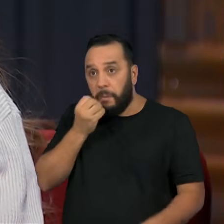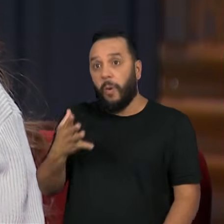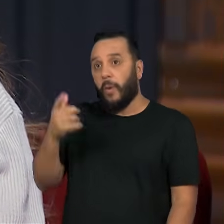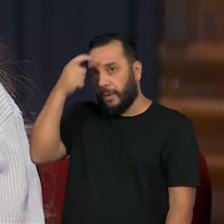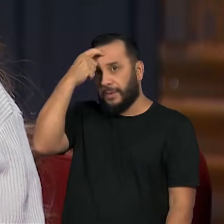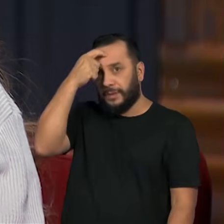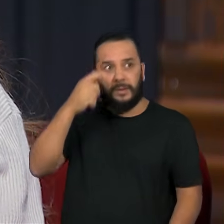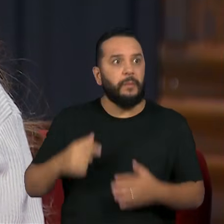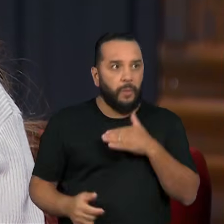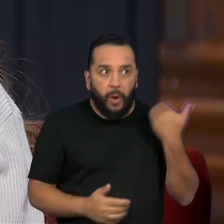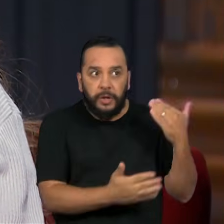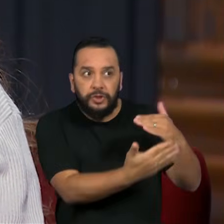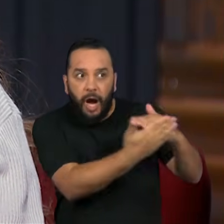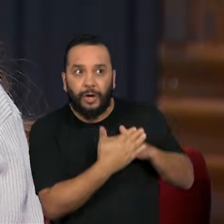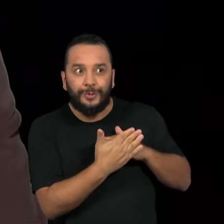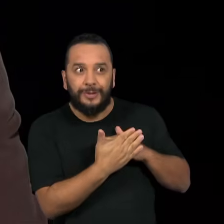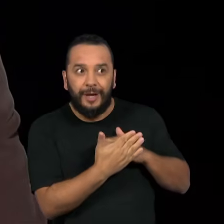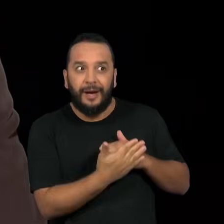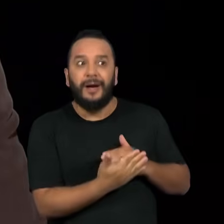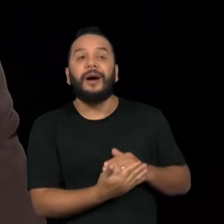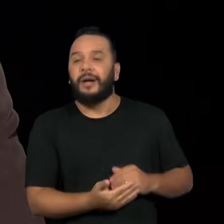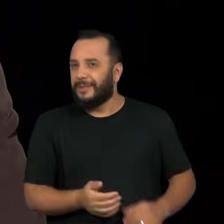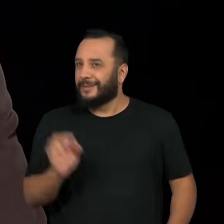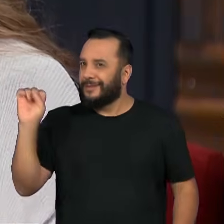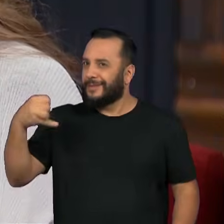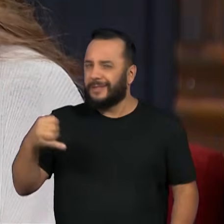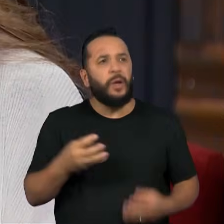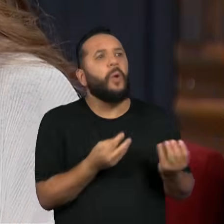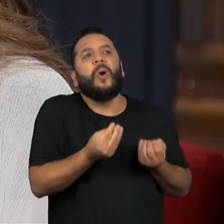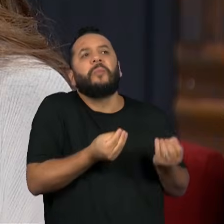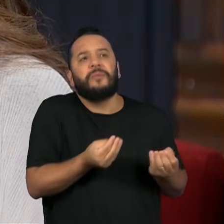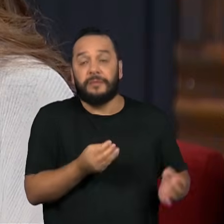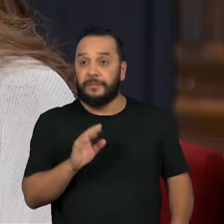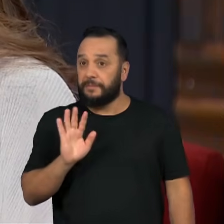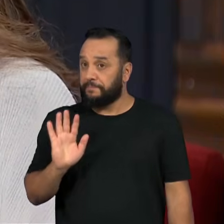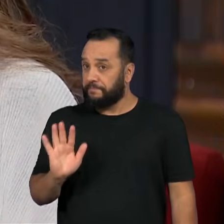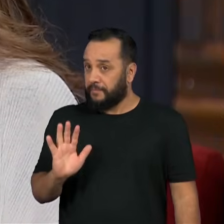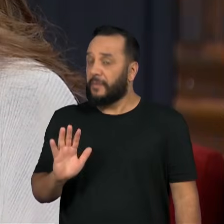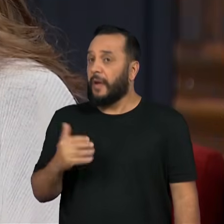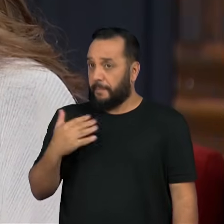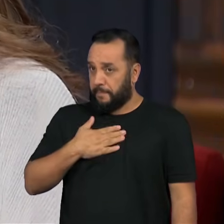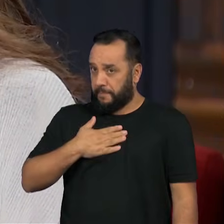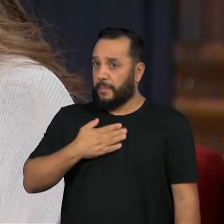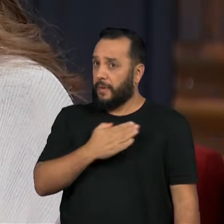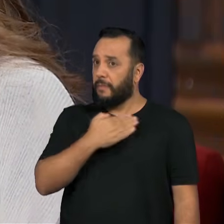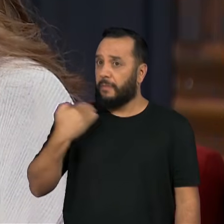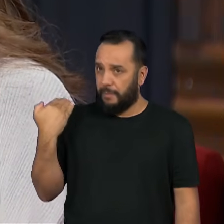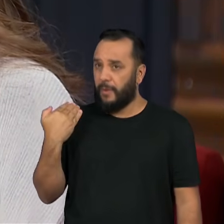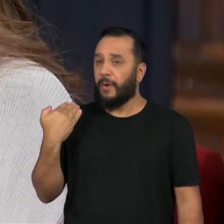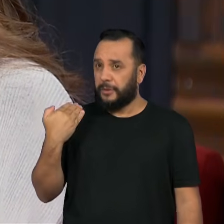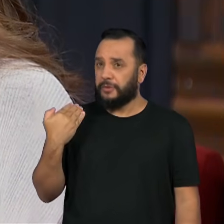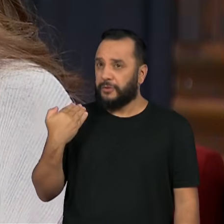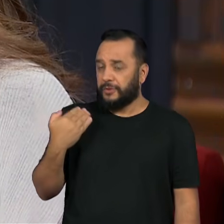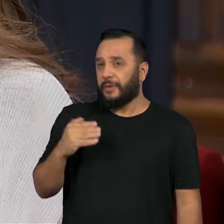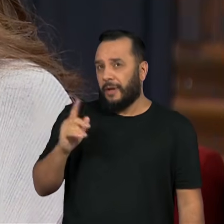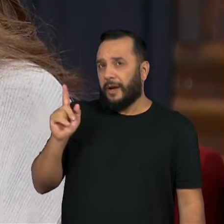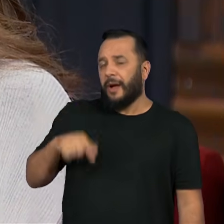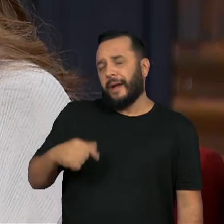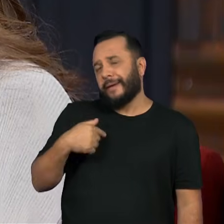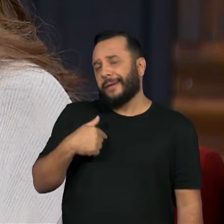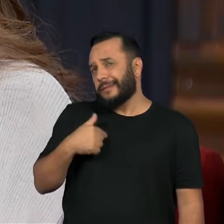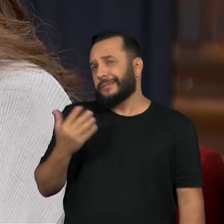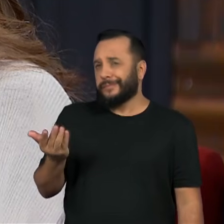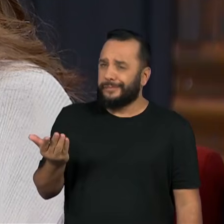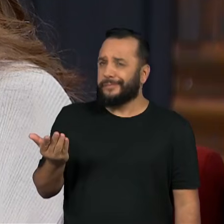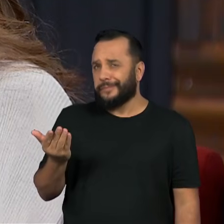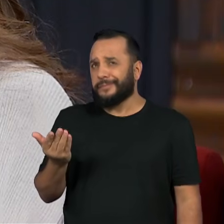ela pode ajudar. Ela pode ajudar De que jeito? bastante. Eu falo que a minha morte é uma grande amiga, porque ela